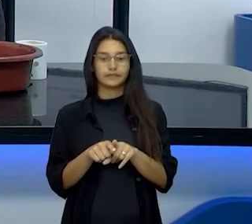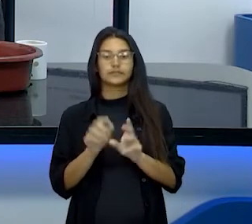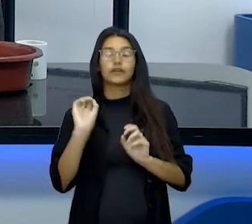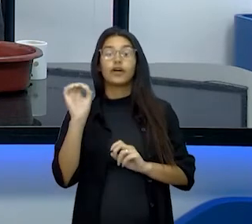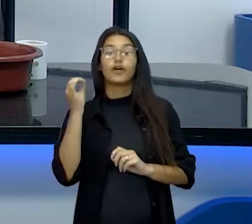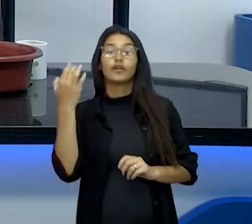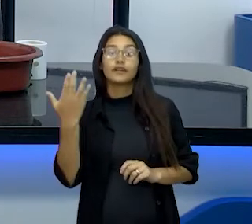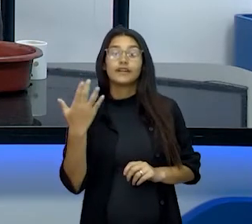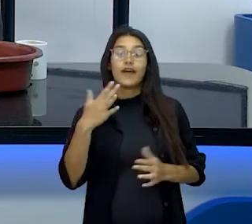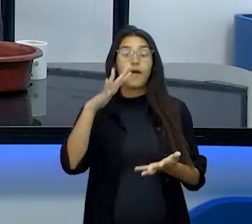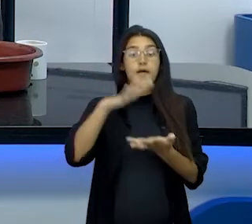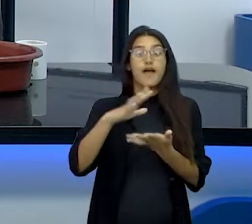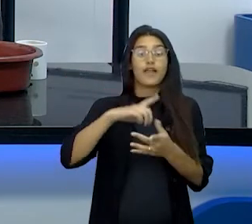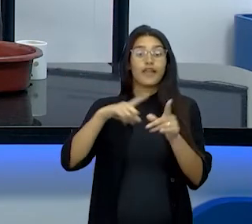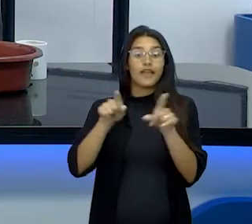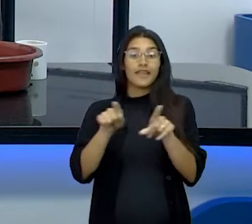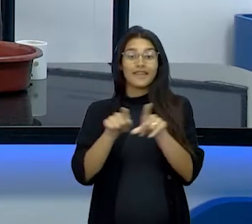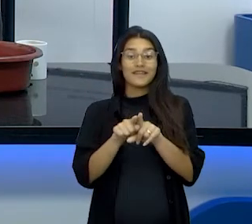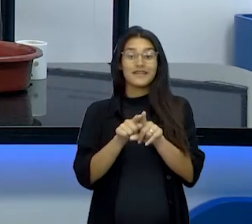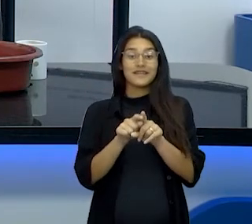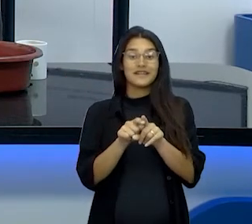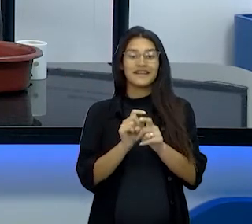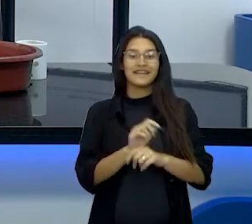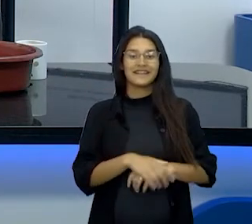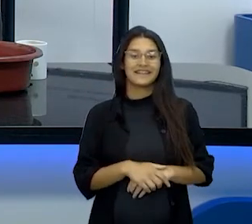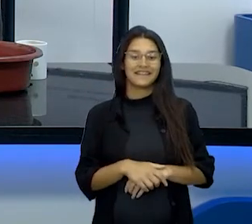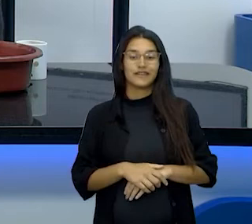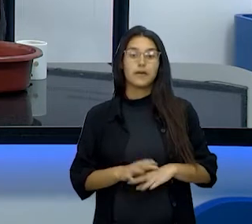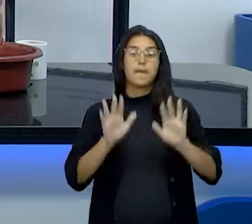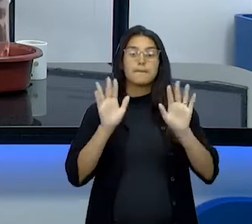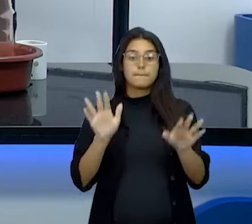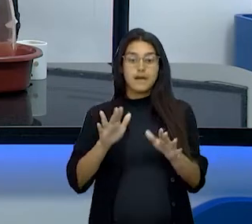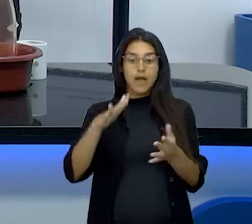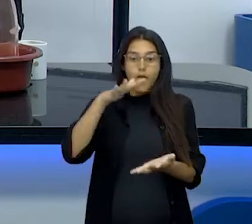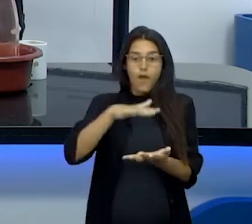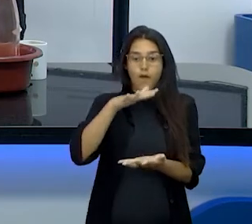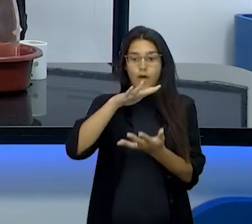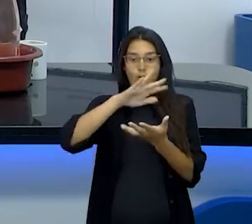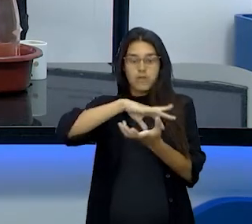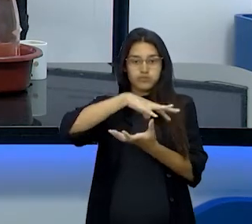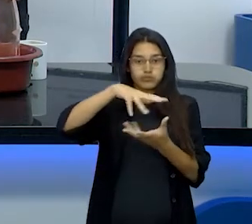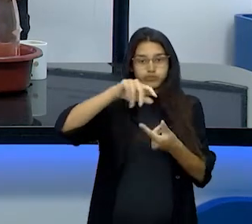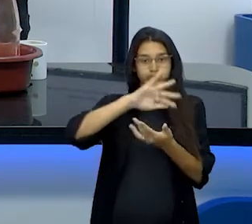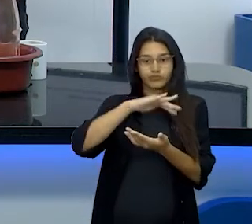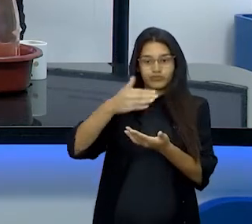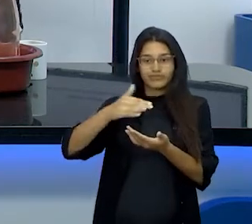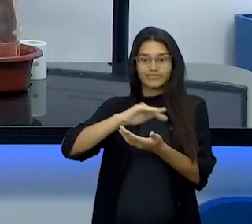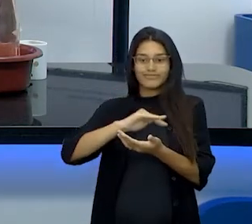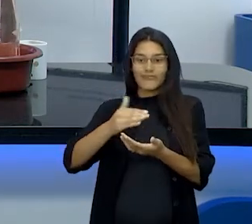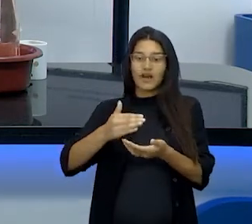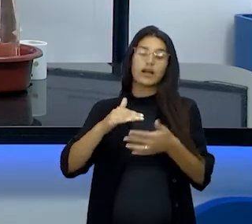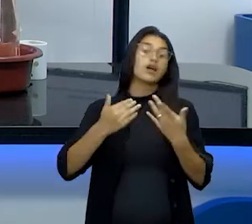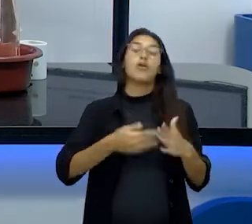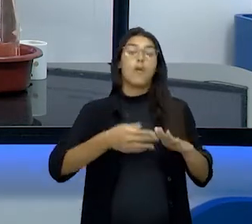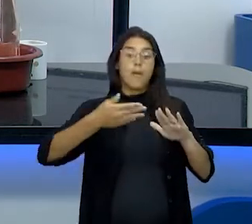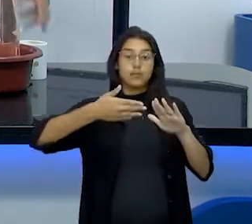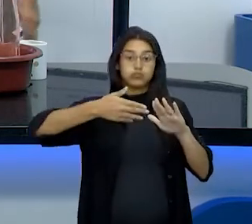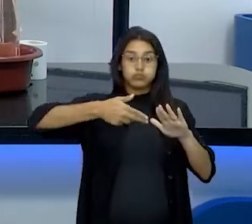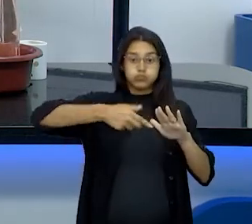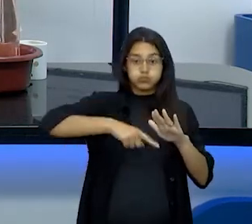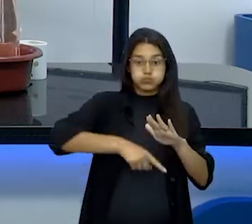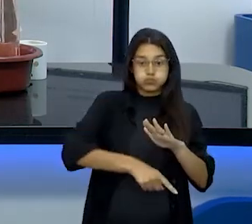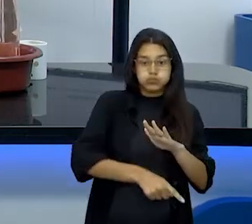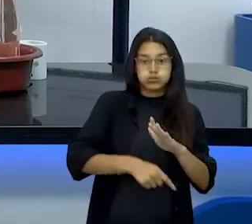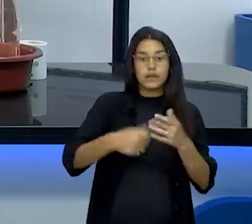acontece? Tem a pressão de toda essa camada de água em cima de você, mais a pressão atmosférica. Por isso que um mergulho tem que ser feito